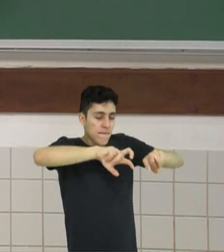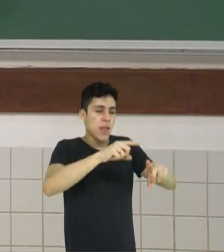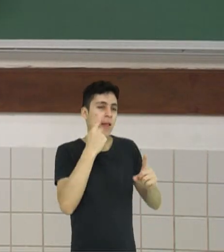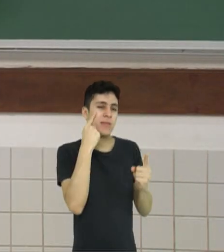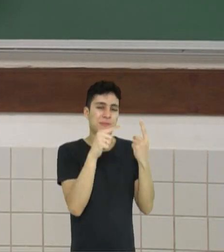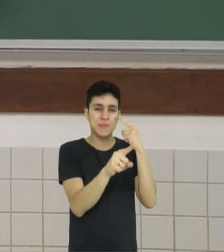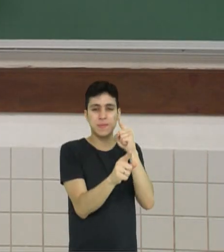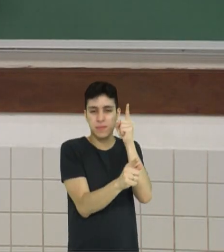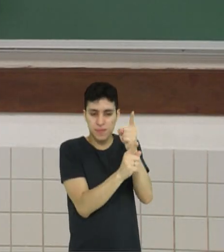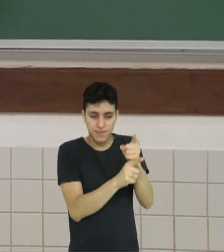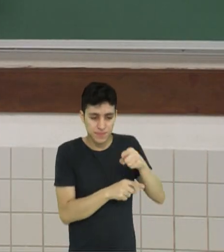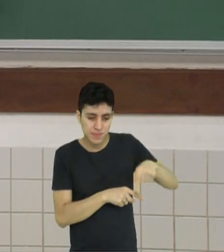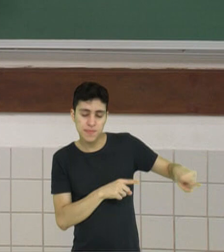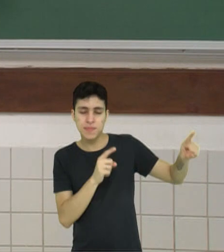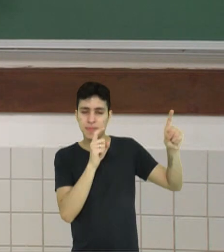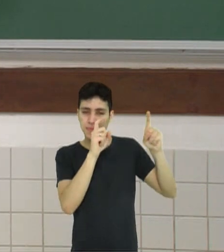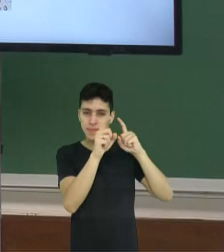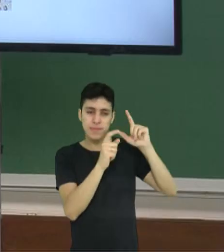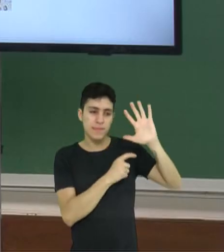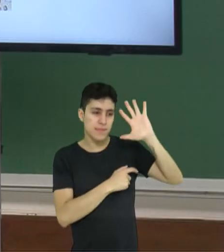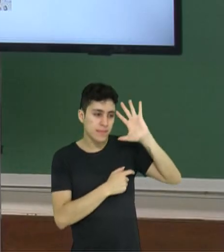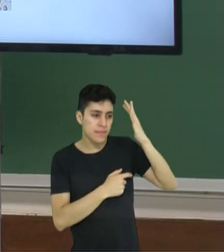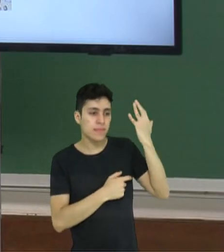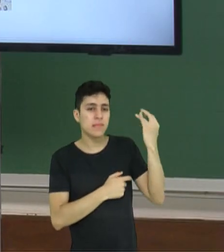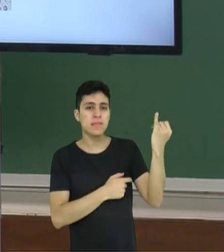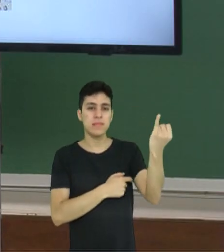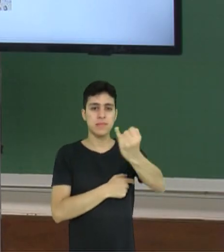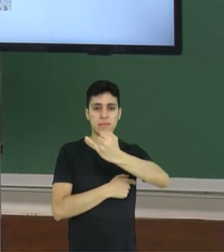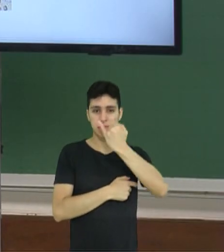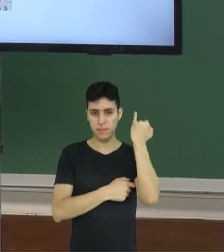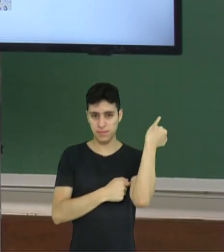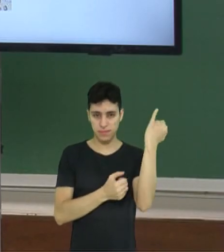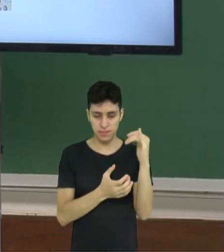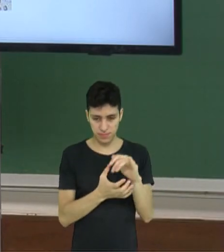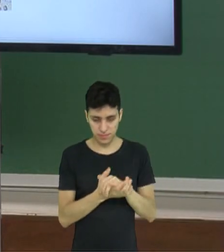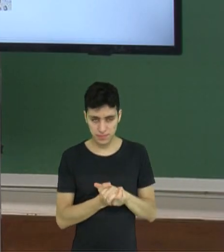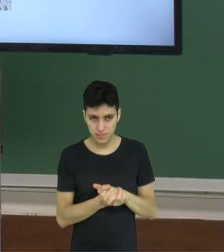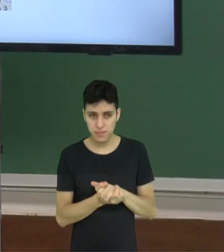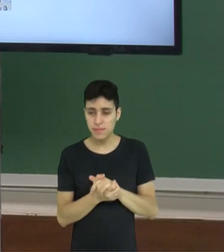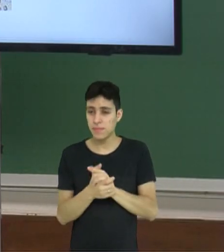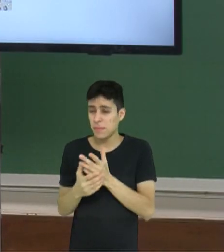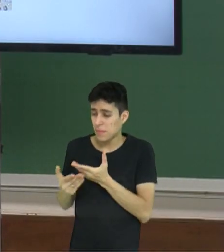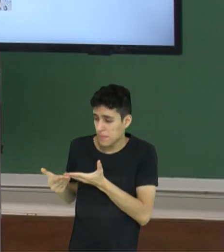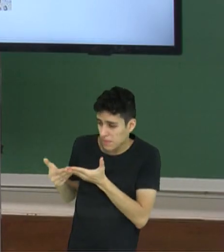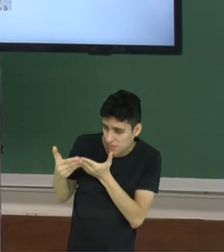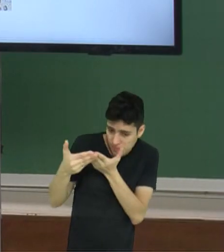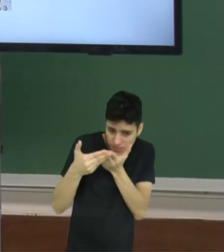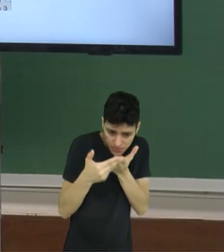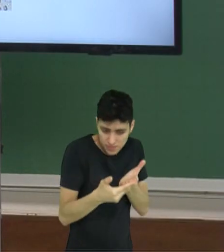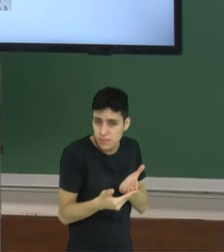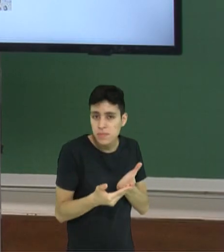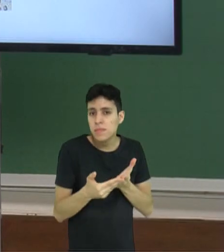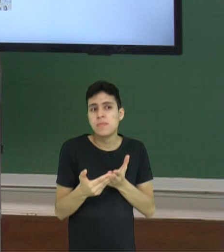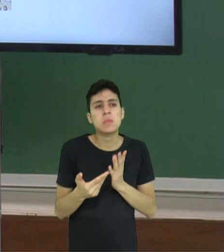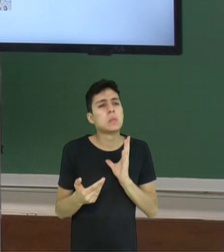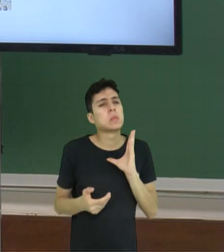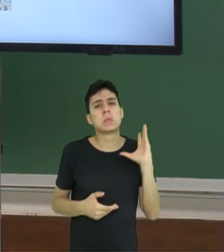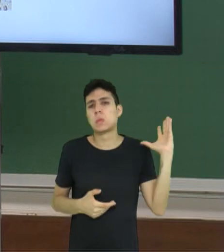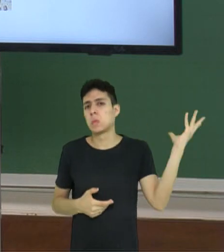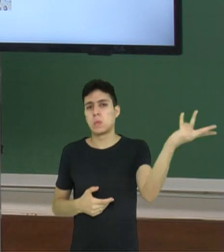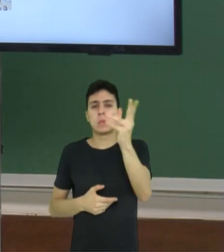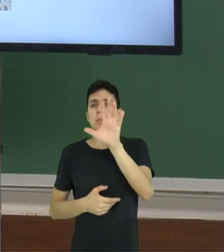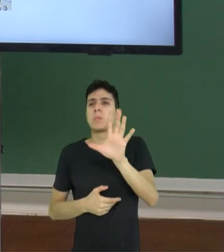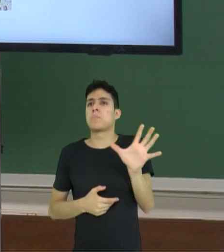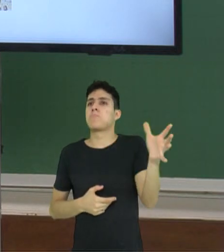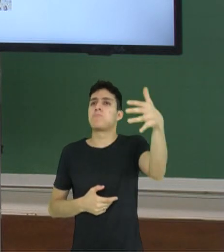né? E nessa reunião eles tomaram algumas decisões importantes. As expedições marítimas, a gente sabe, chegaram a todos os continentes. Qual